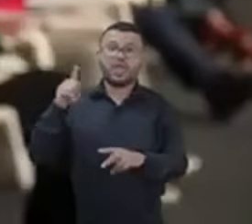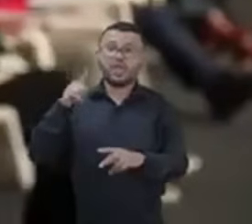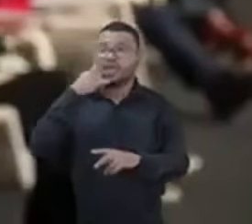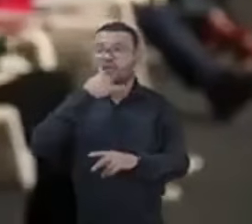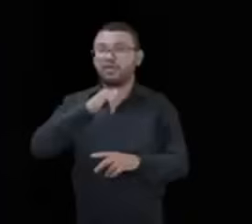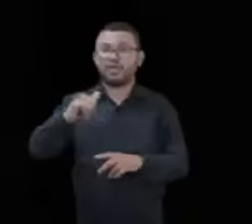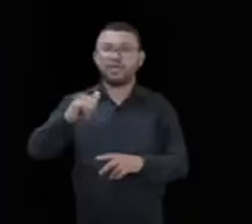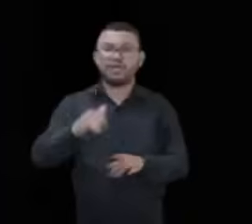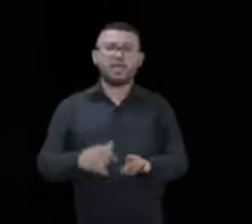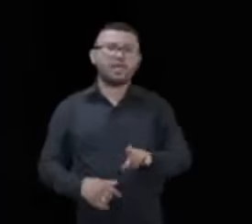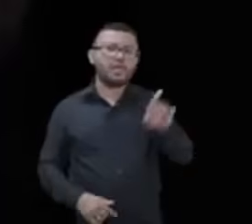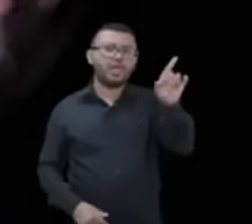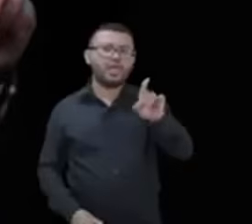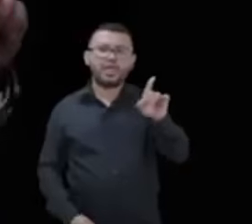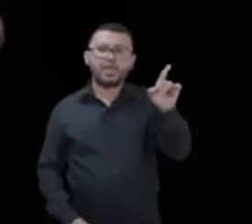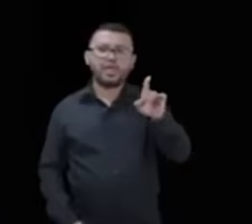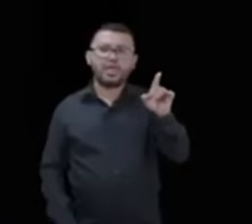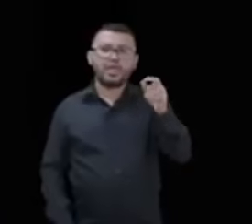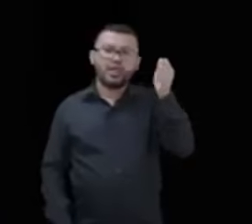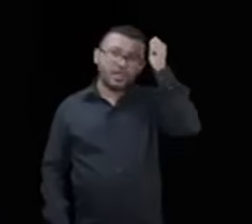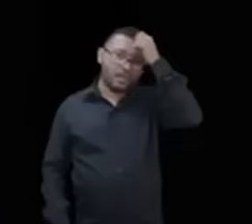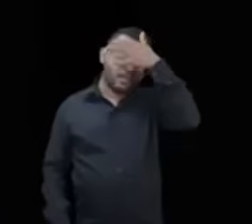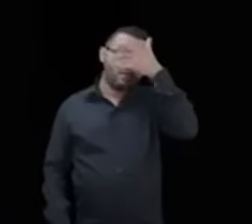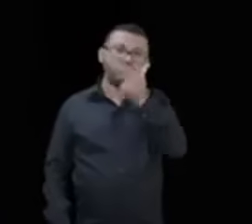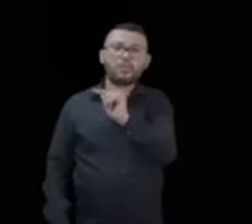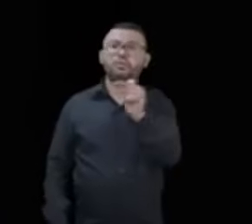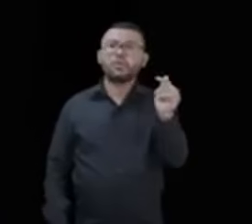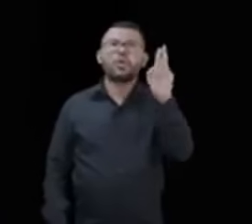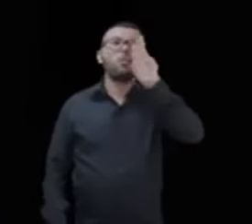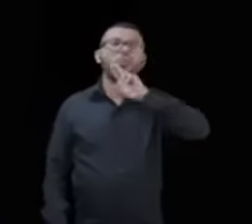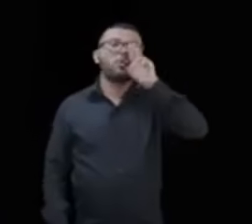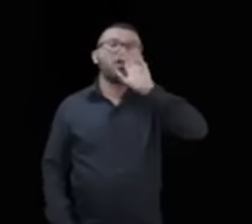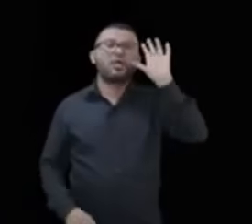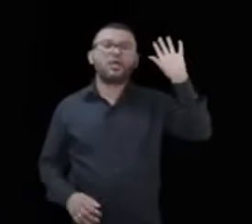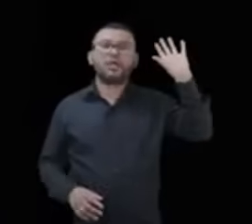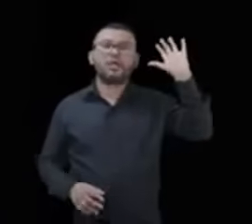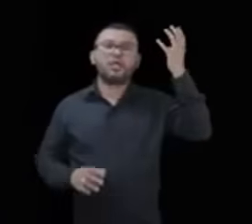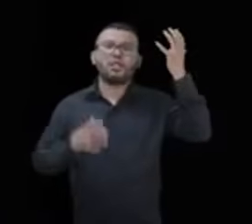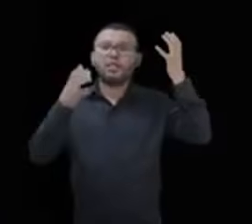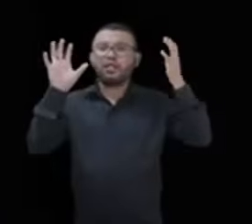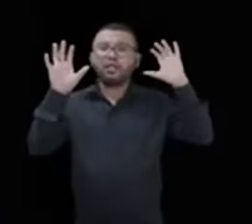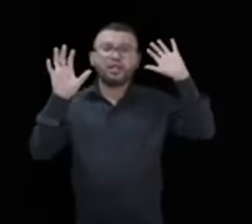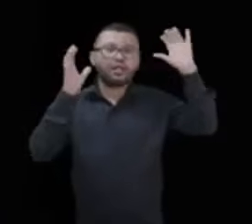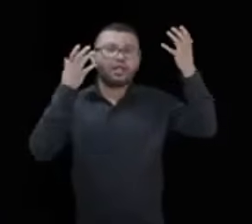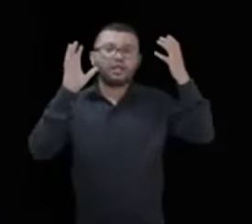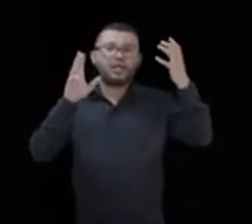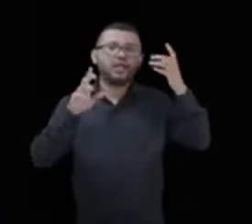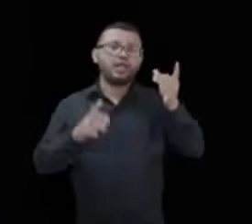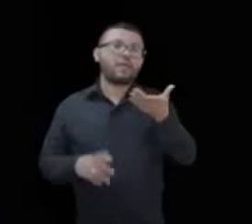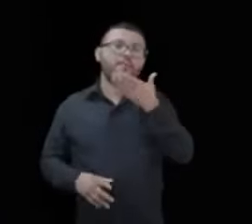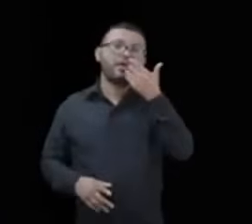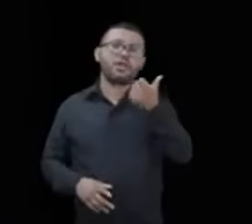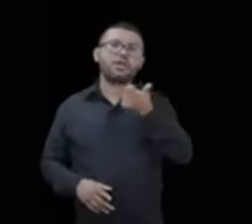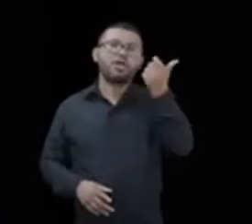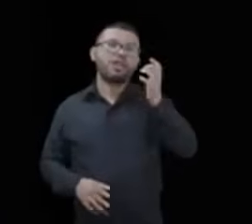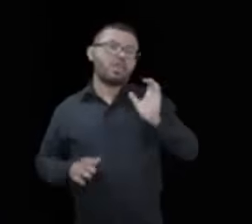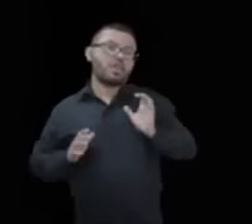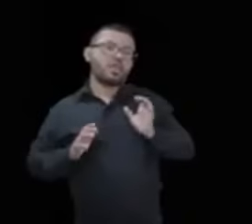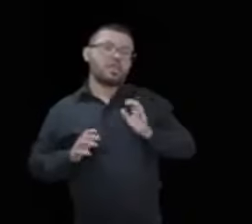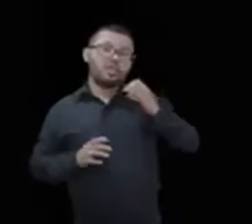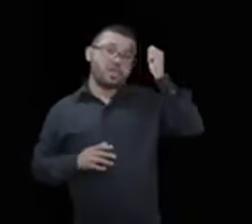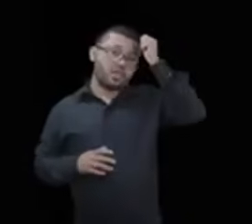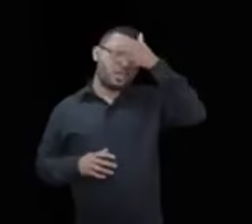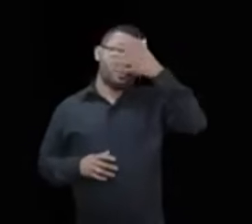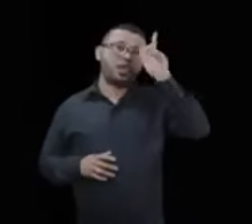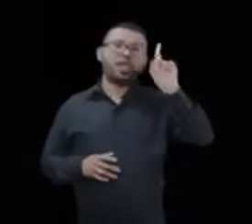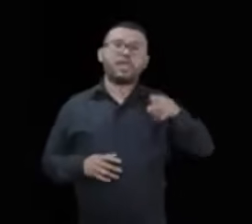fascismo, diz ao mundo que não tem urgência climática e que o modelo de produção de riqueza que ele defende é